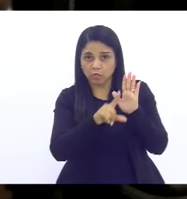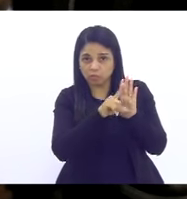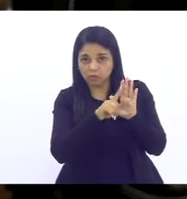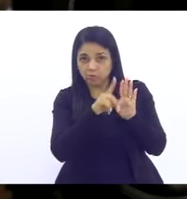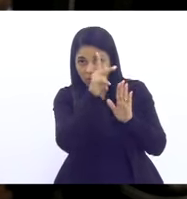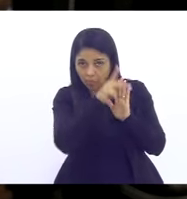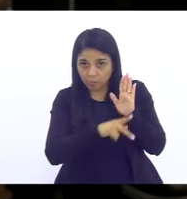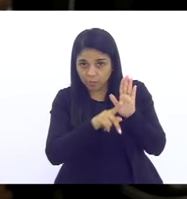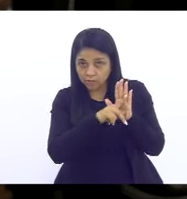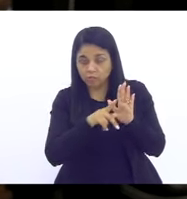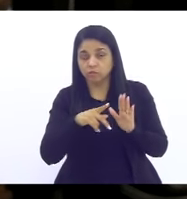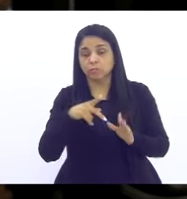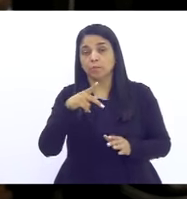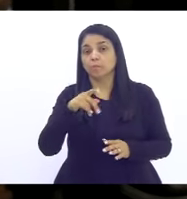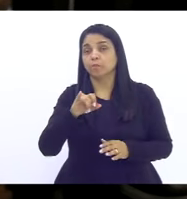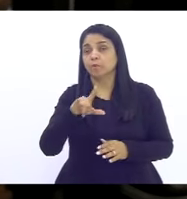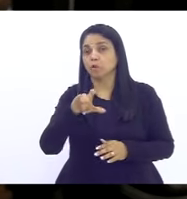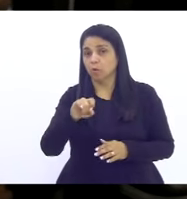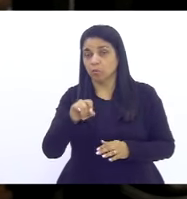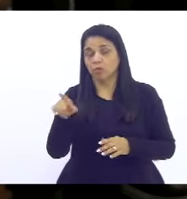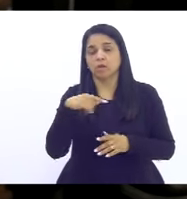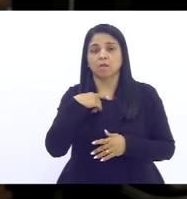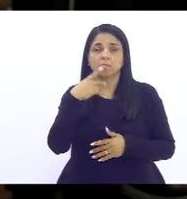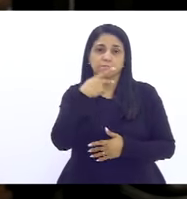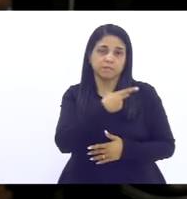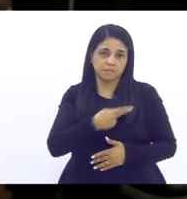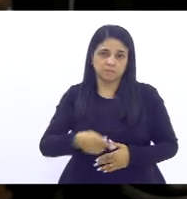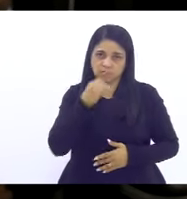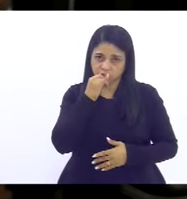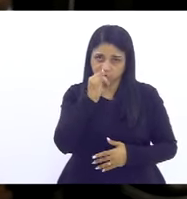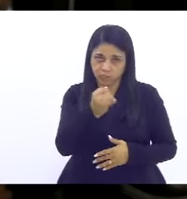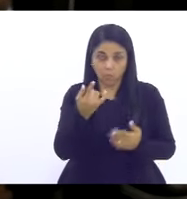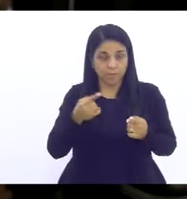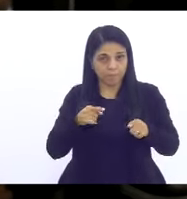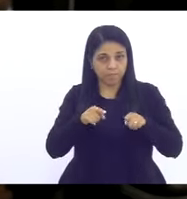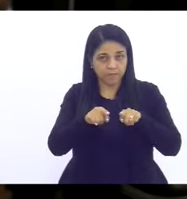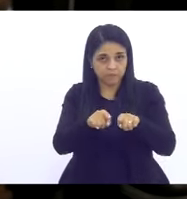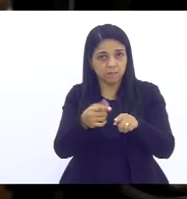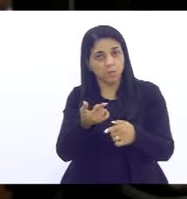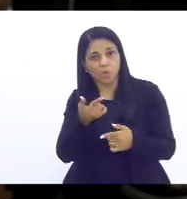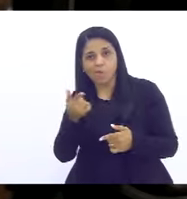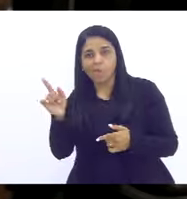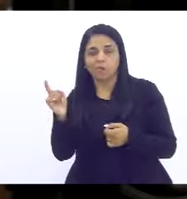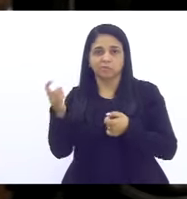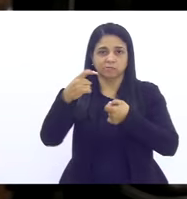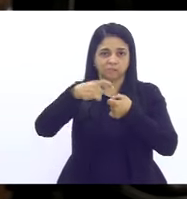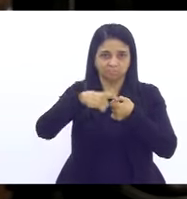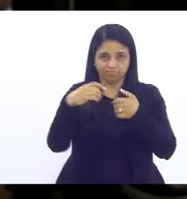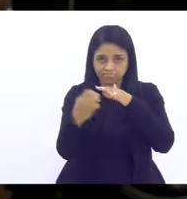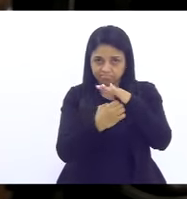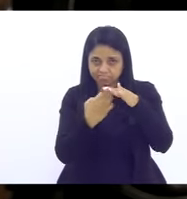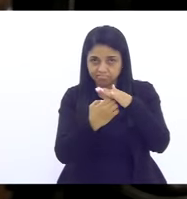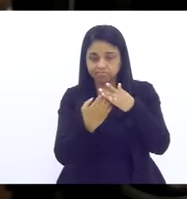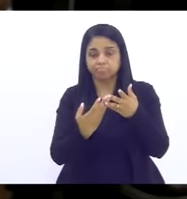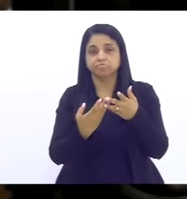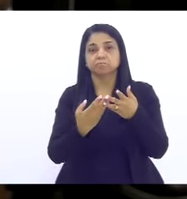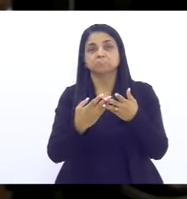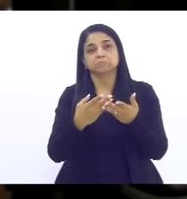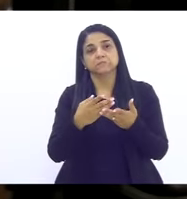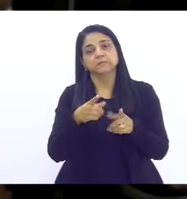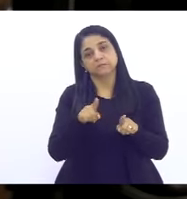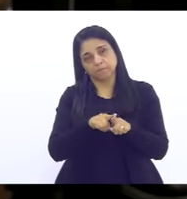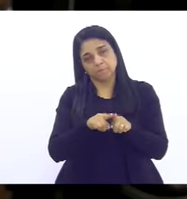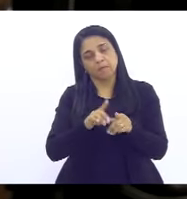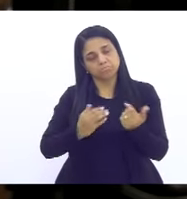nossa presidente Ana mencionou aqui, né, uma parceria com outras concessionárias que, né, é válido,